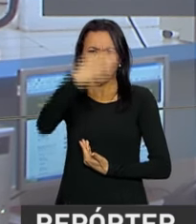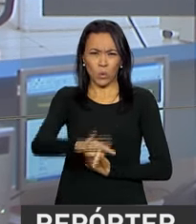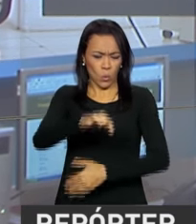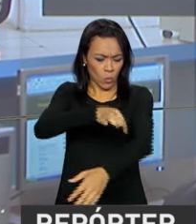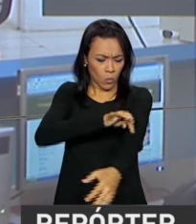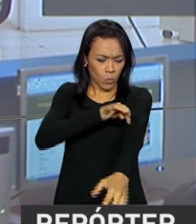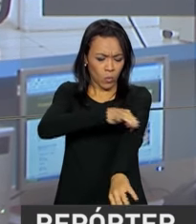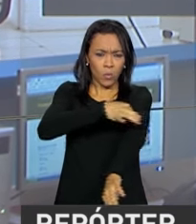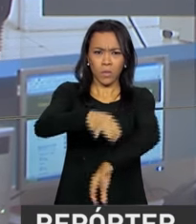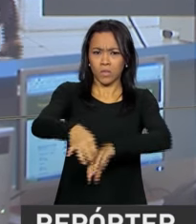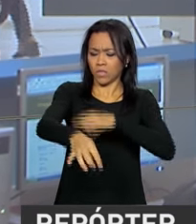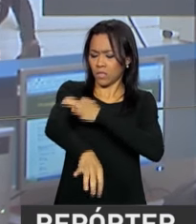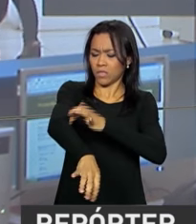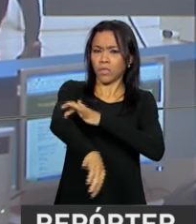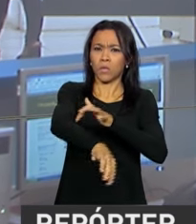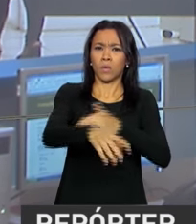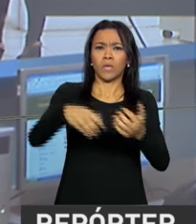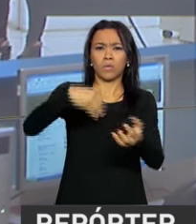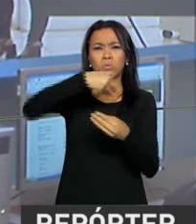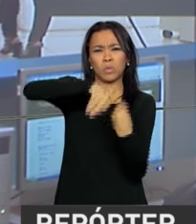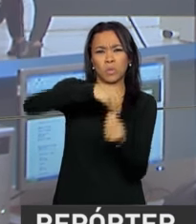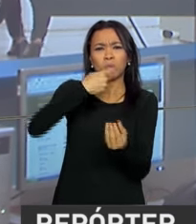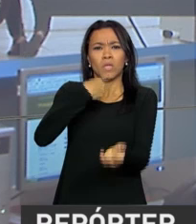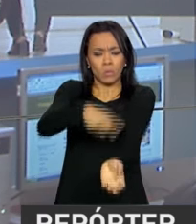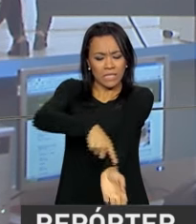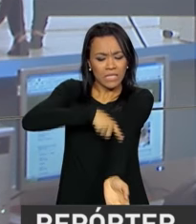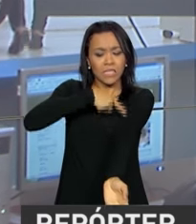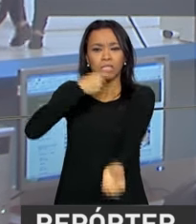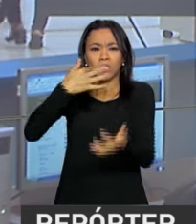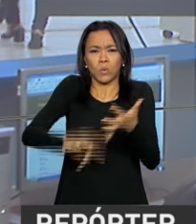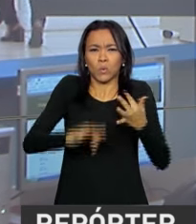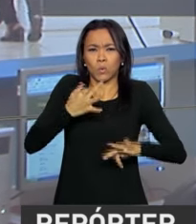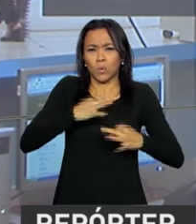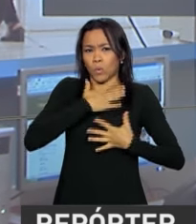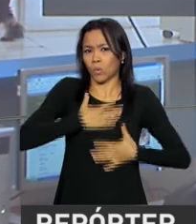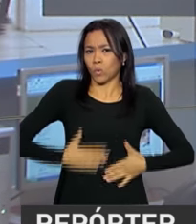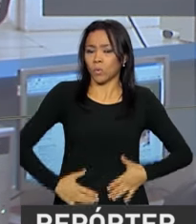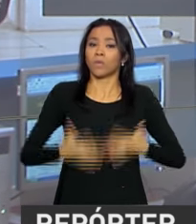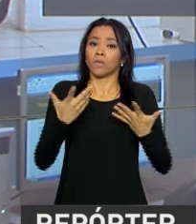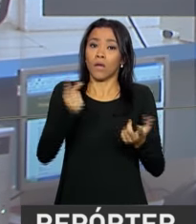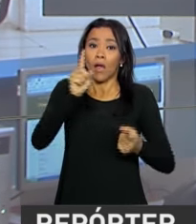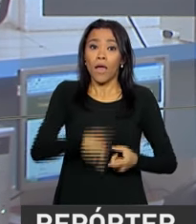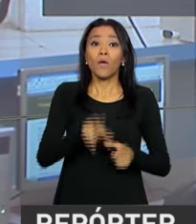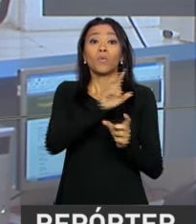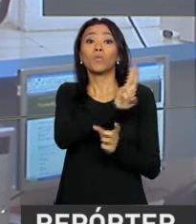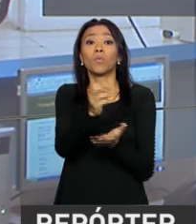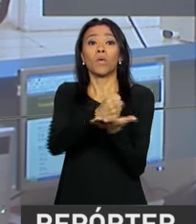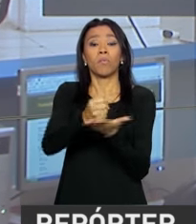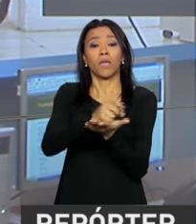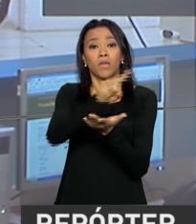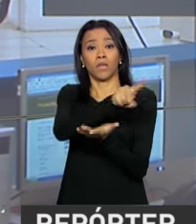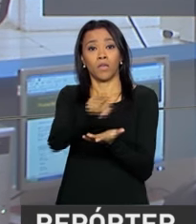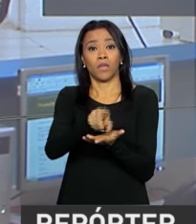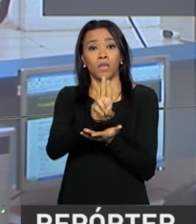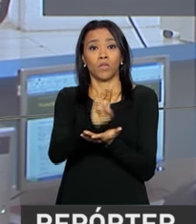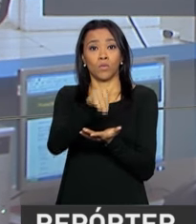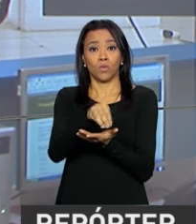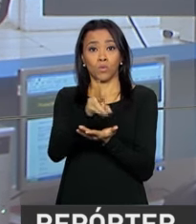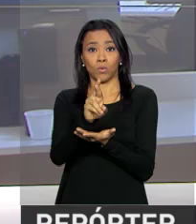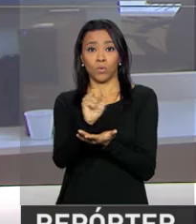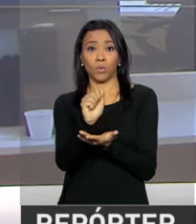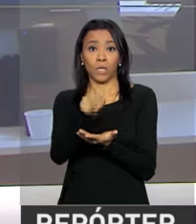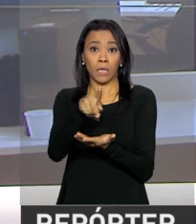úrico se acumula no sangue e causa inflamação nas articulações o medicamento é o zuran pique indicado para